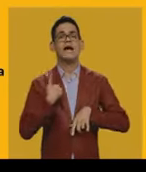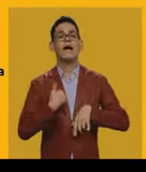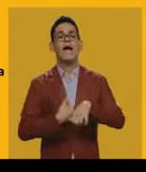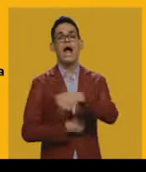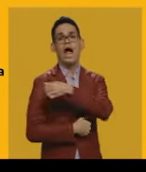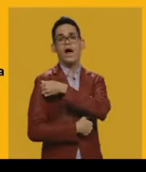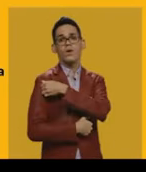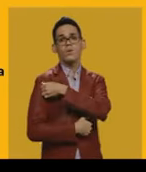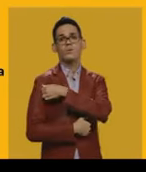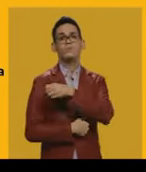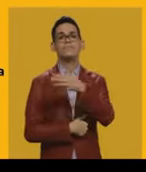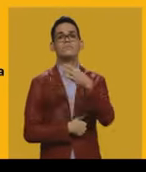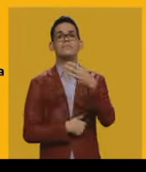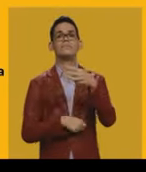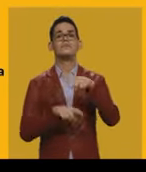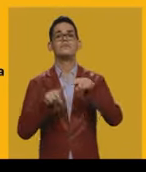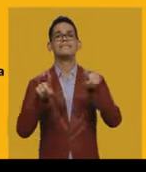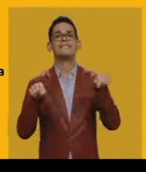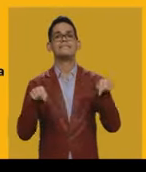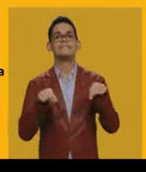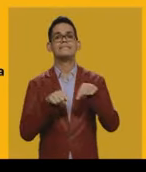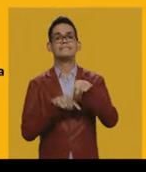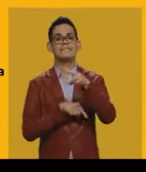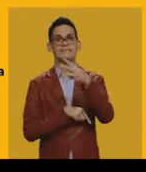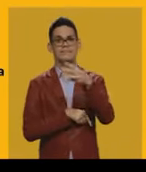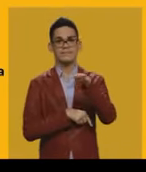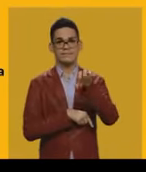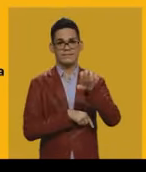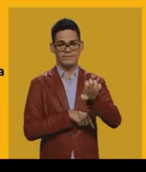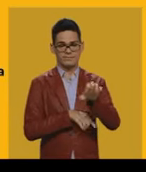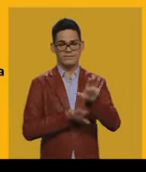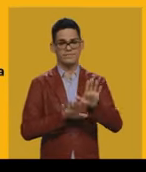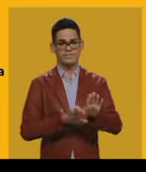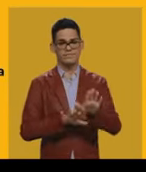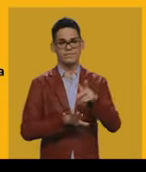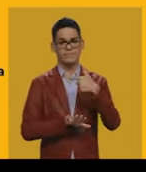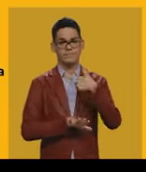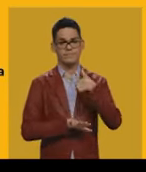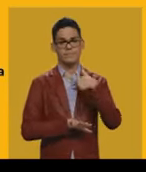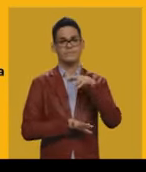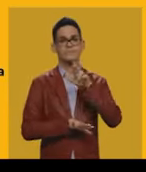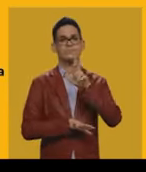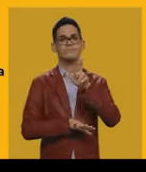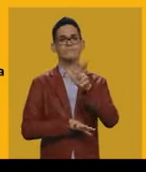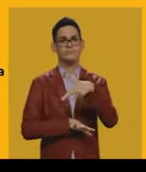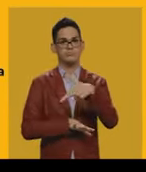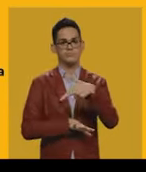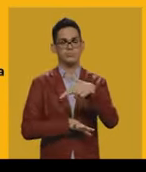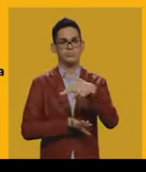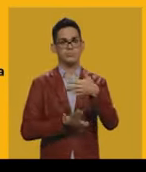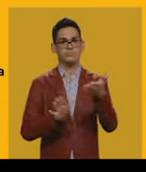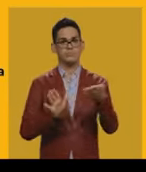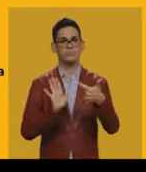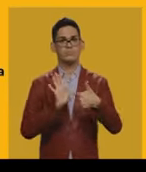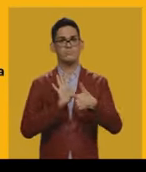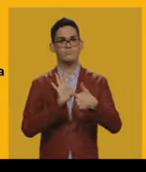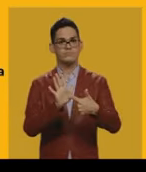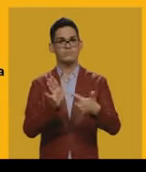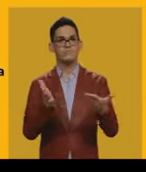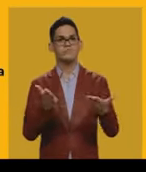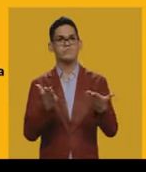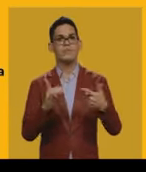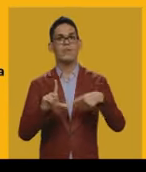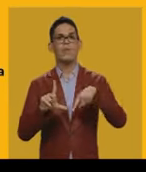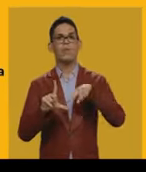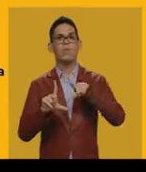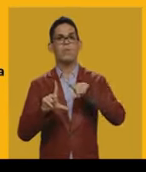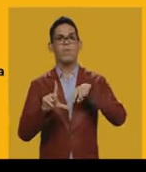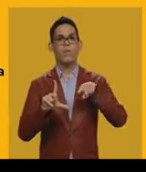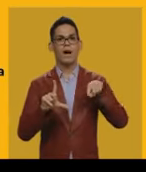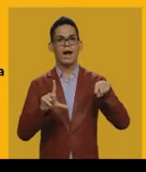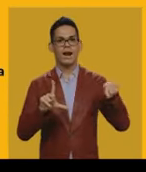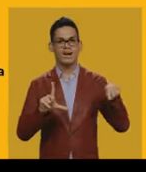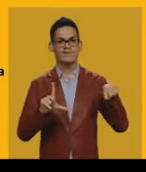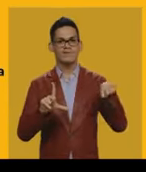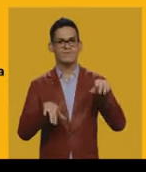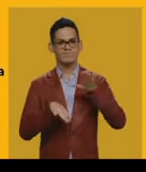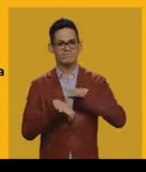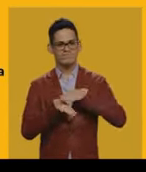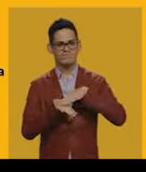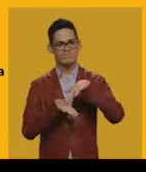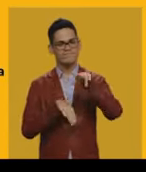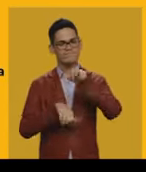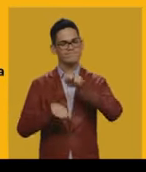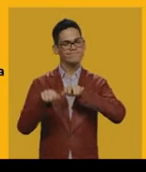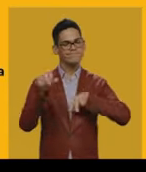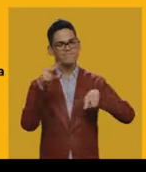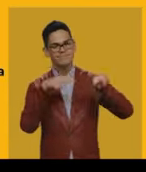obteve os seguintes resultados. Então nós temos aí um gráfico que você vai fazer uma análise daqui a pouquinho,